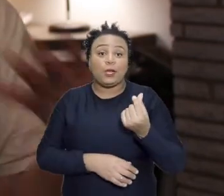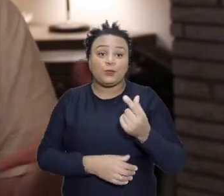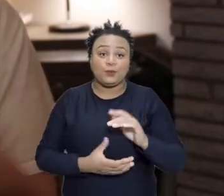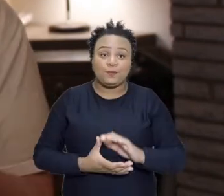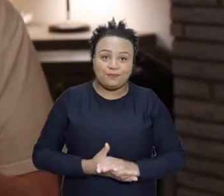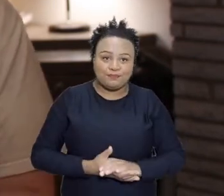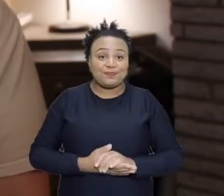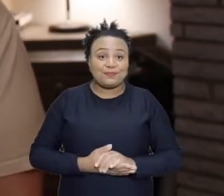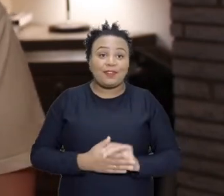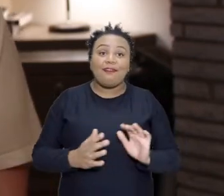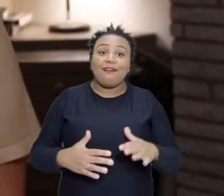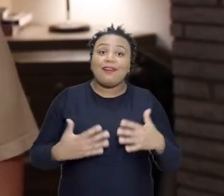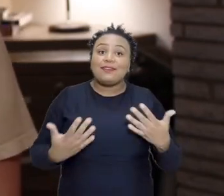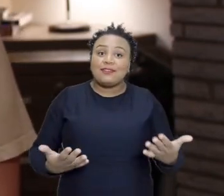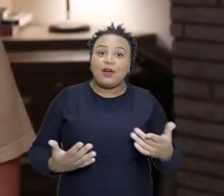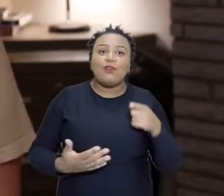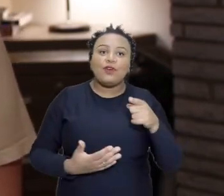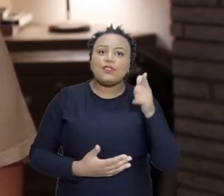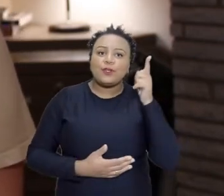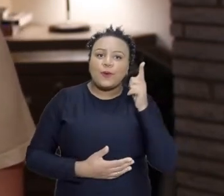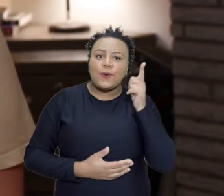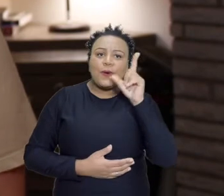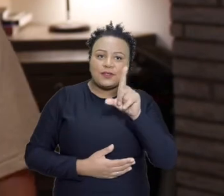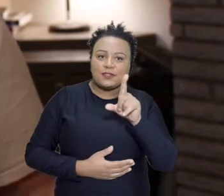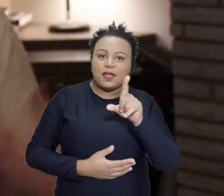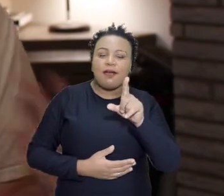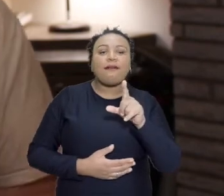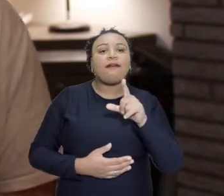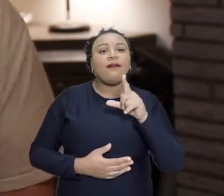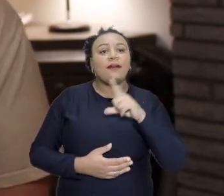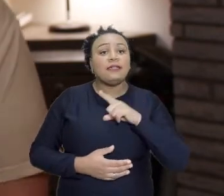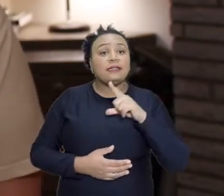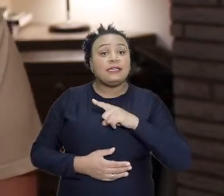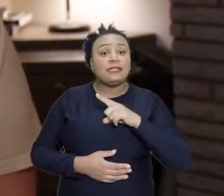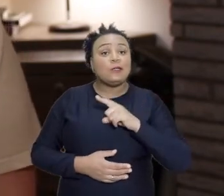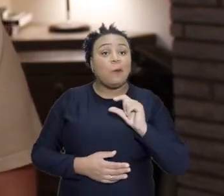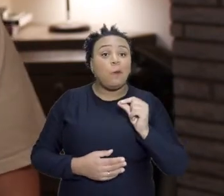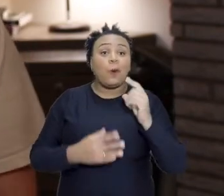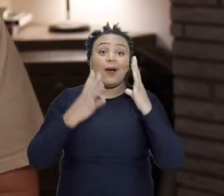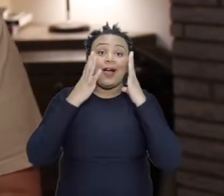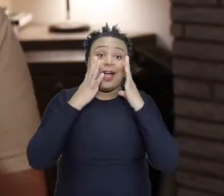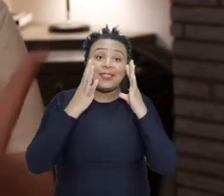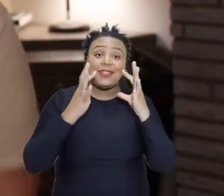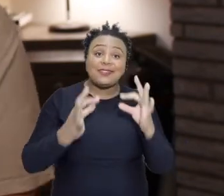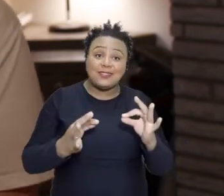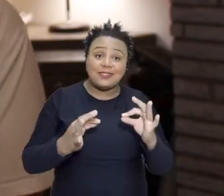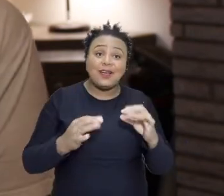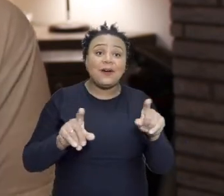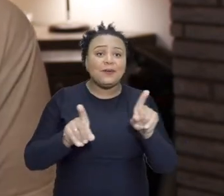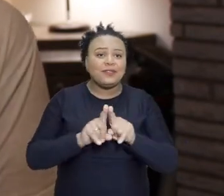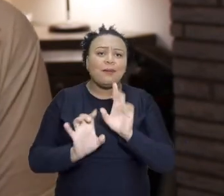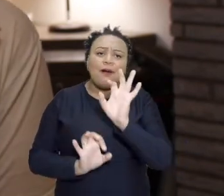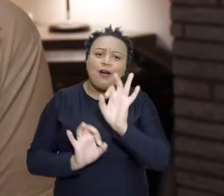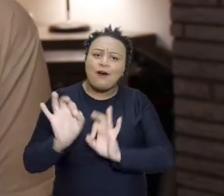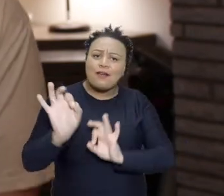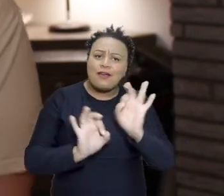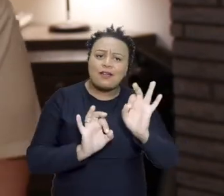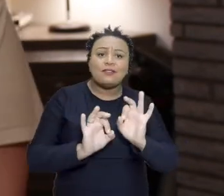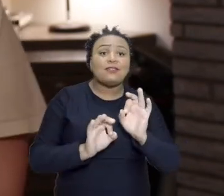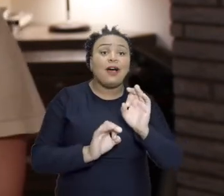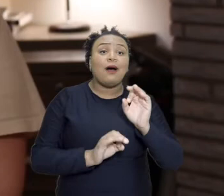aí vocês conseguem dar um pouco de atenção e se organizar para a prestação de